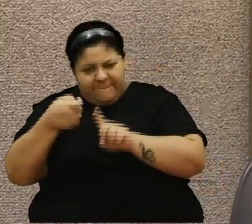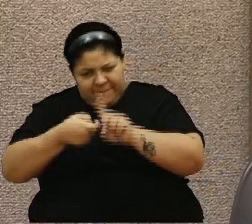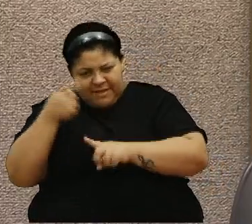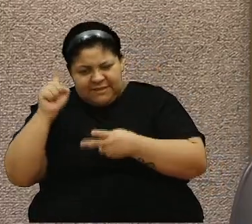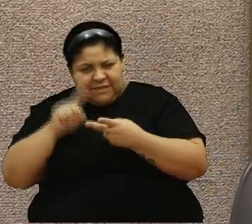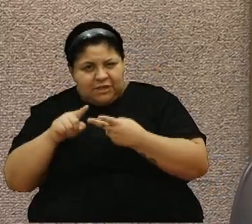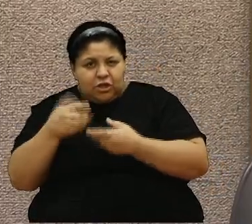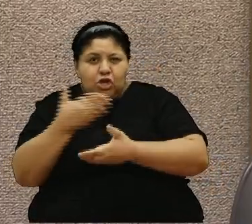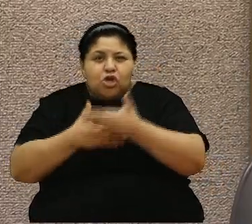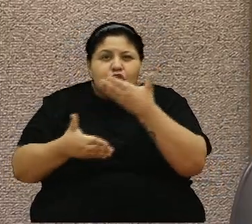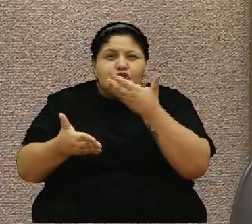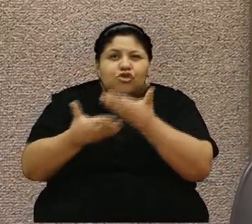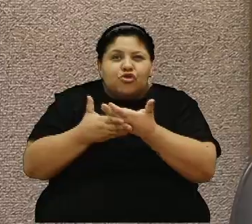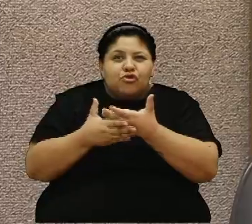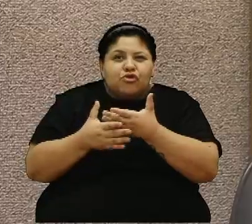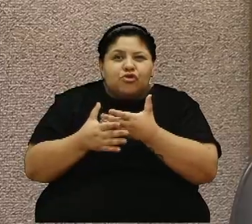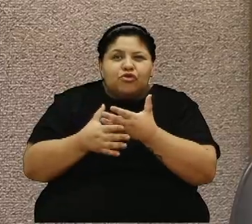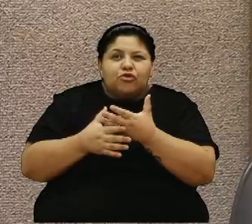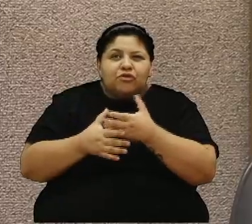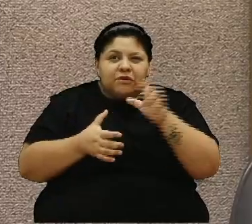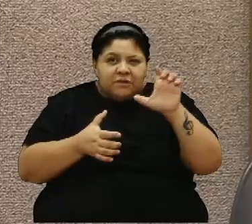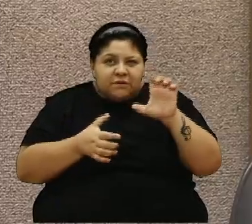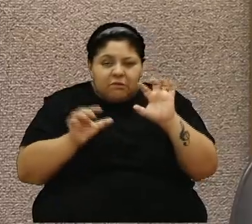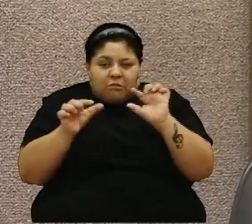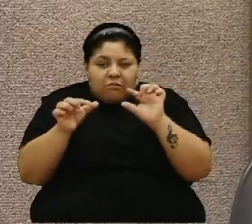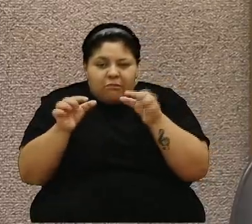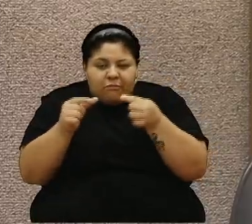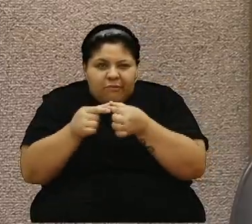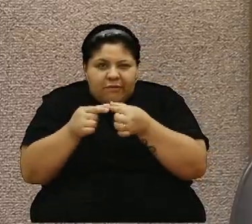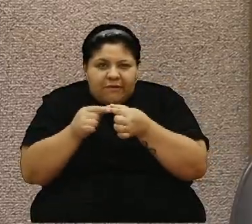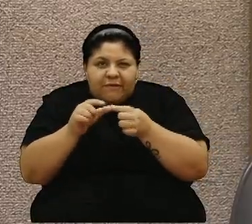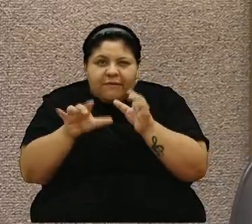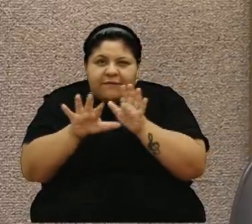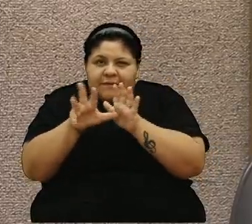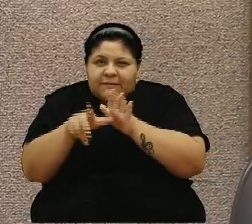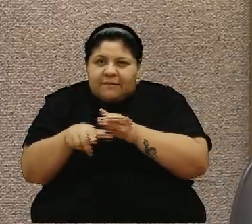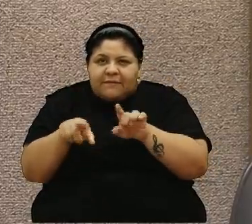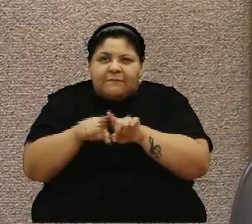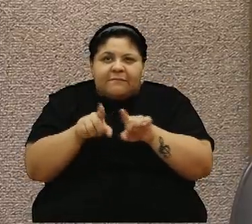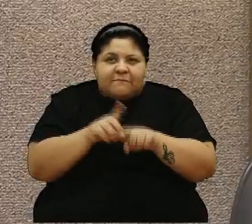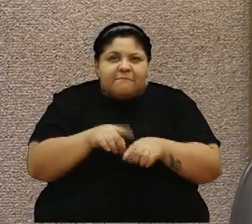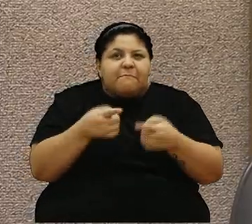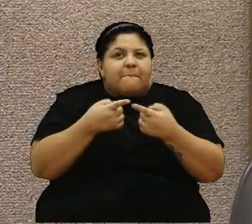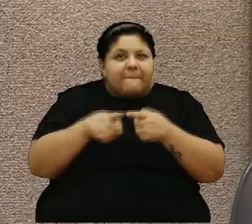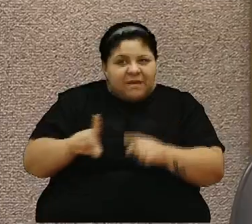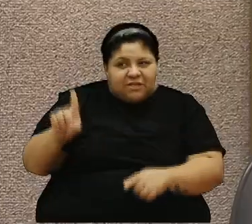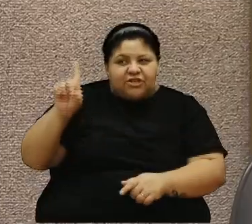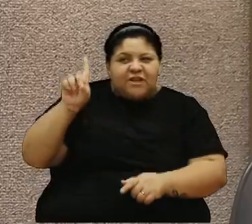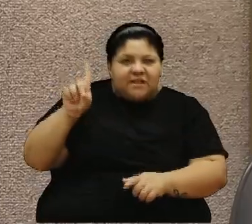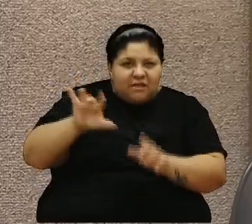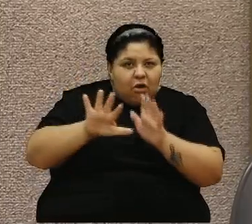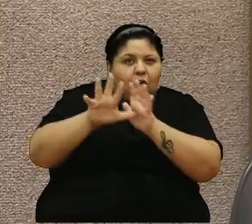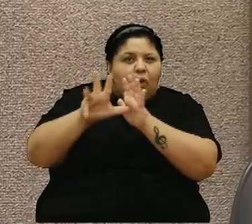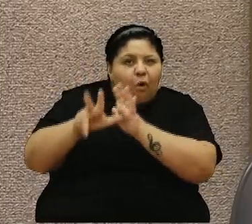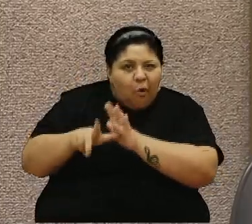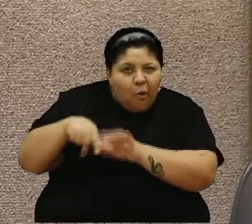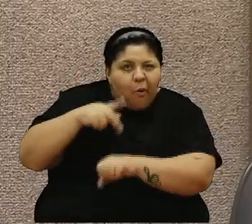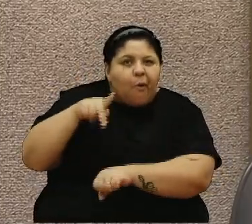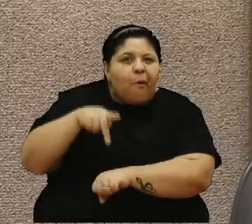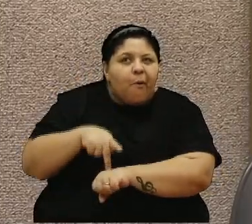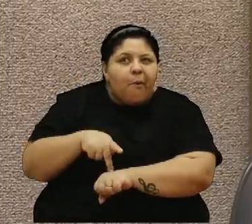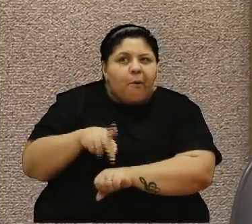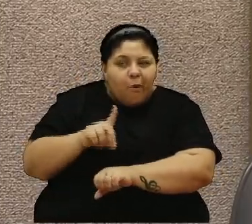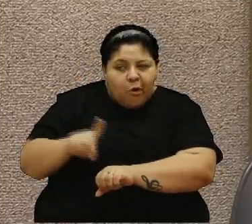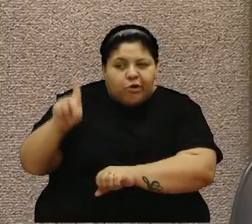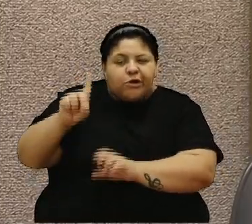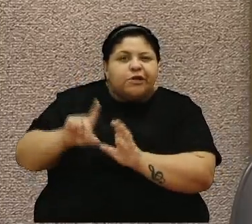tudo pitoquinho, roubaram também. Mas a direitosa roubou nesse país. A direitosa roubou